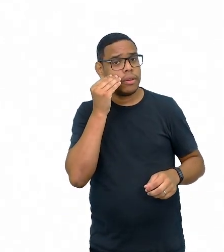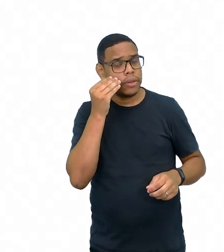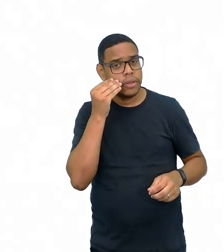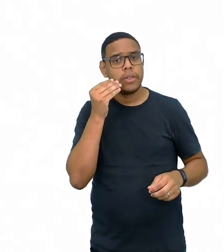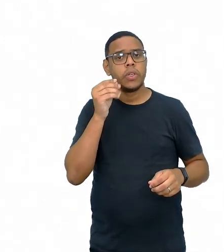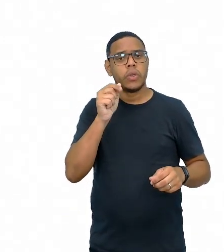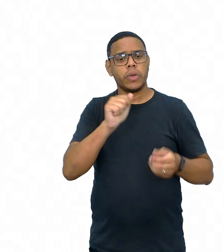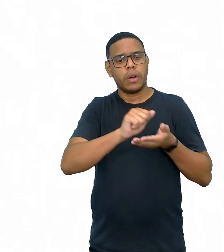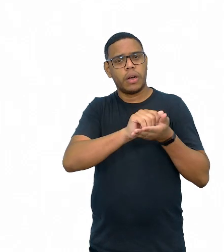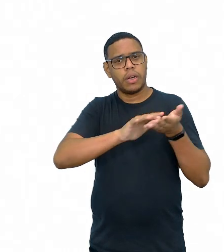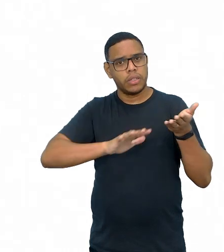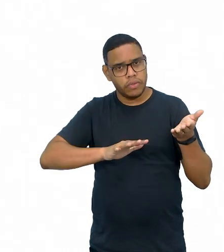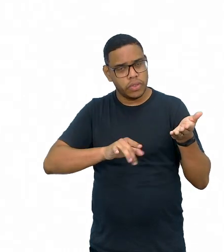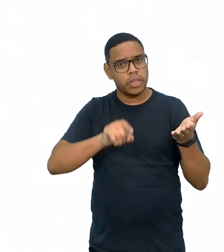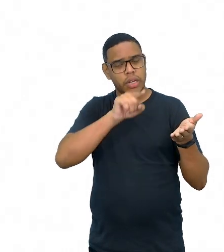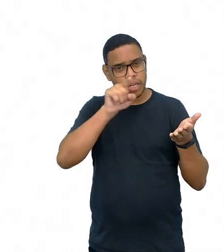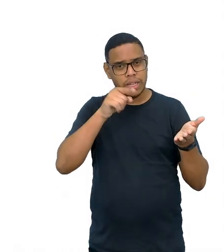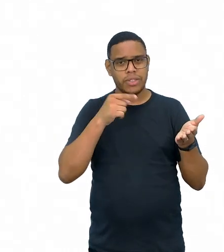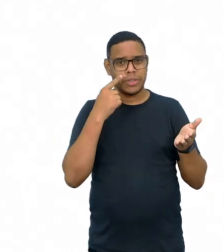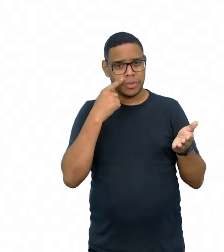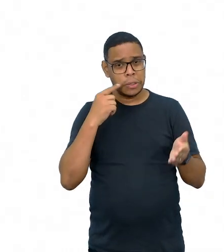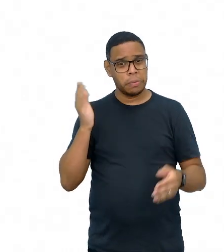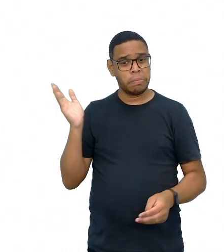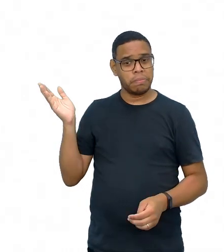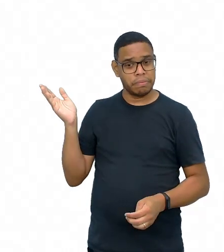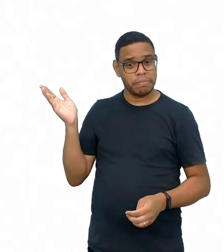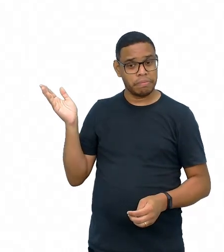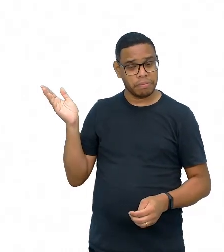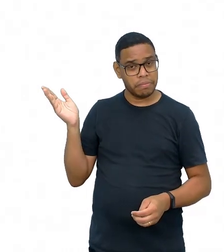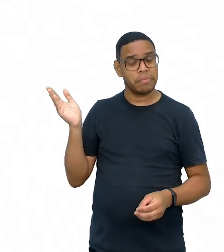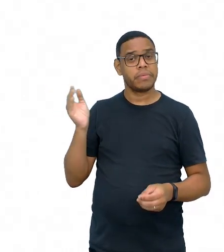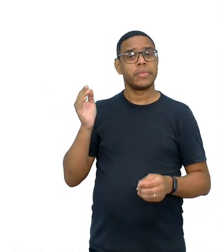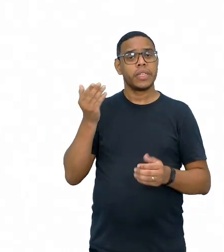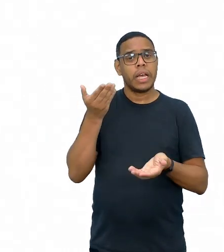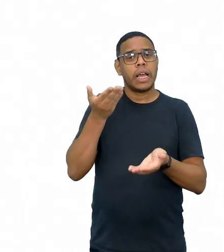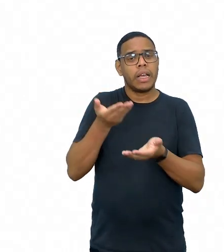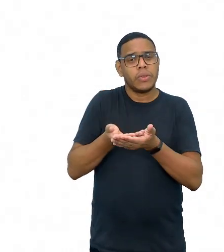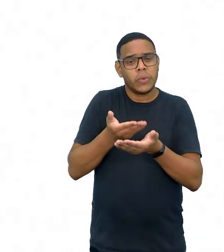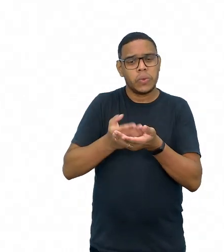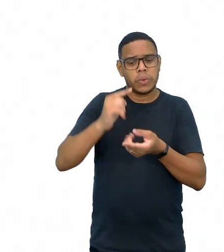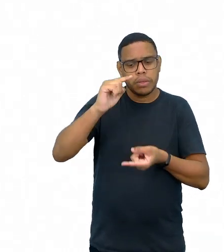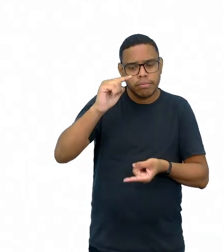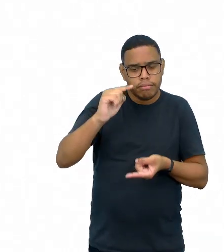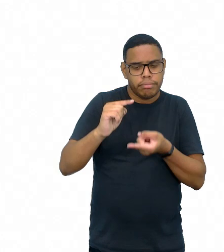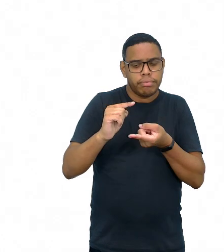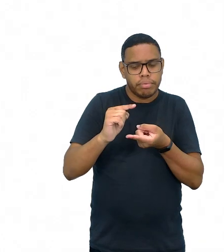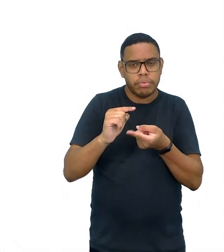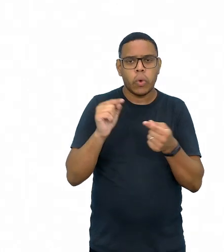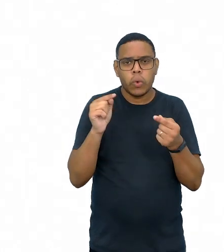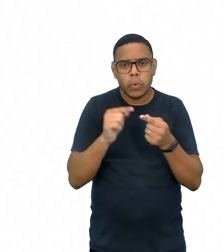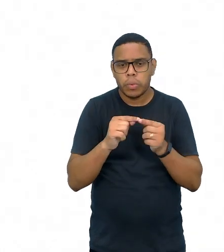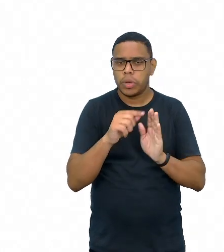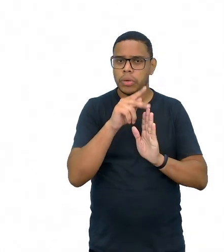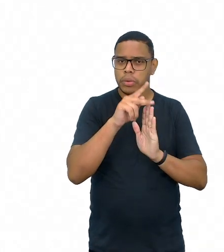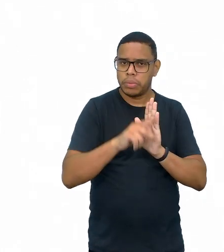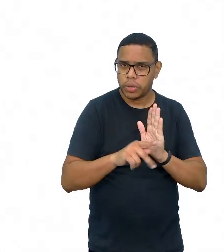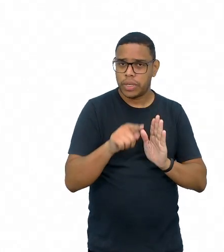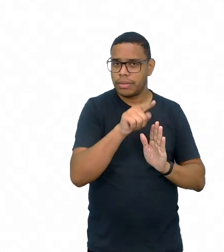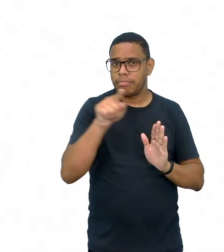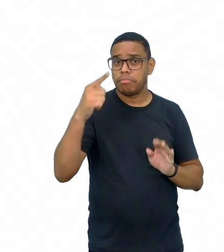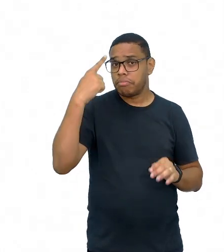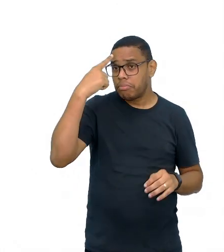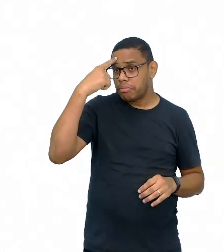essas atividades que aqui estão, né, como mini lições dentro desse projeto maior que vocês